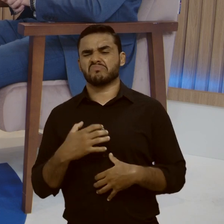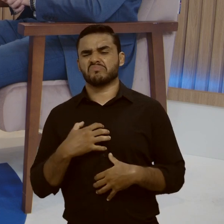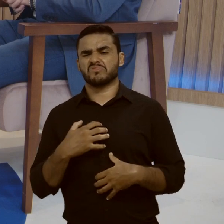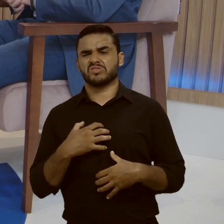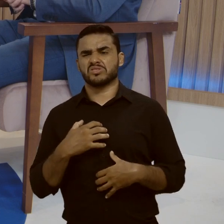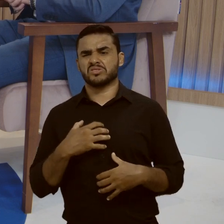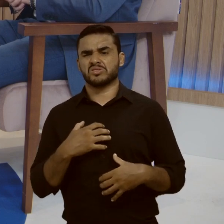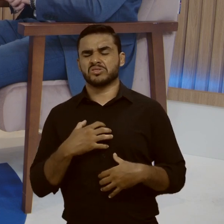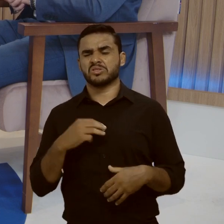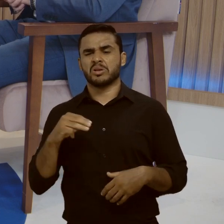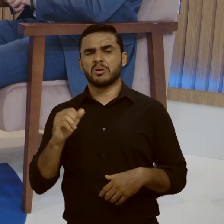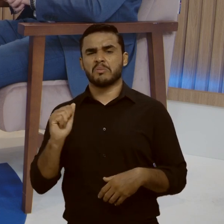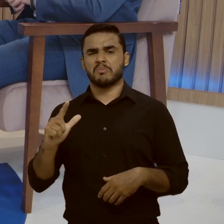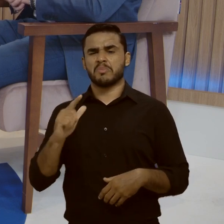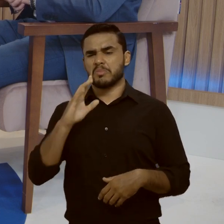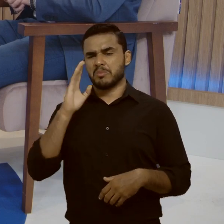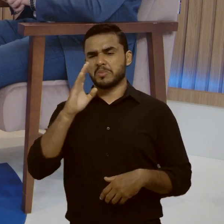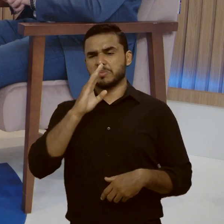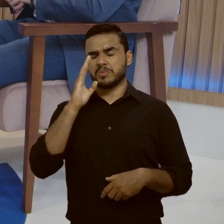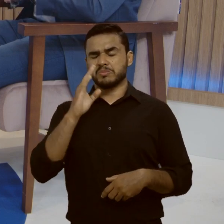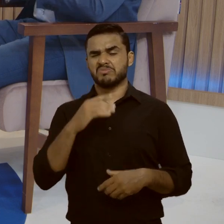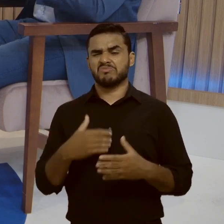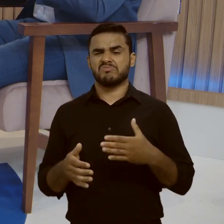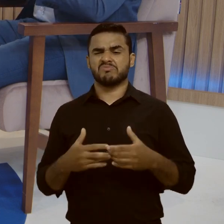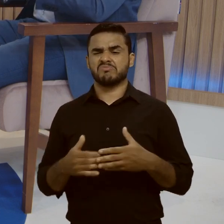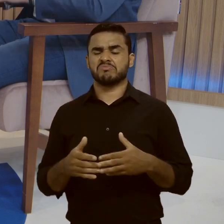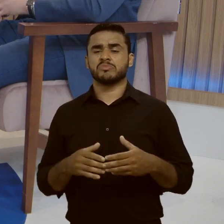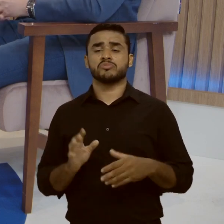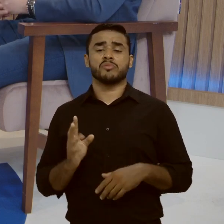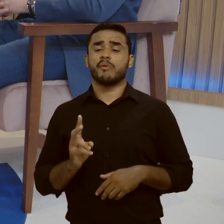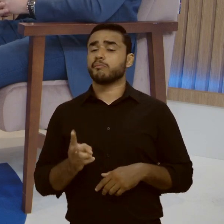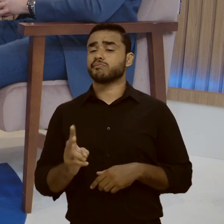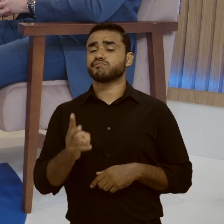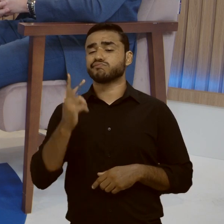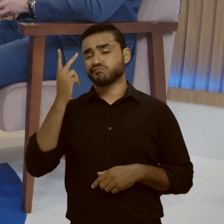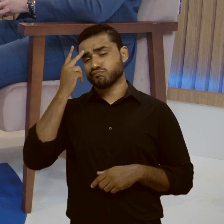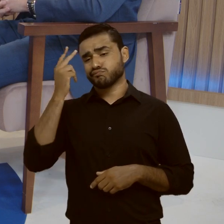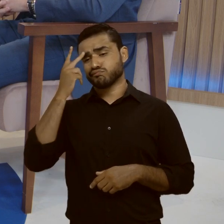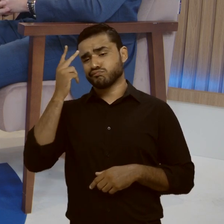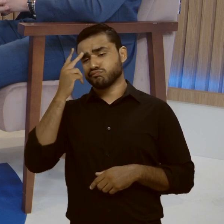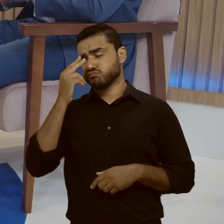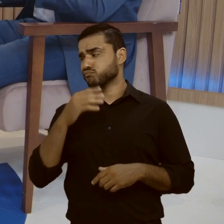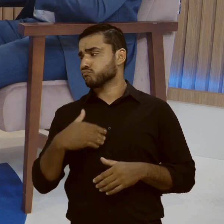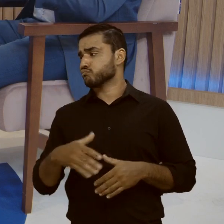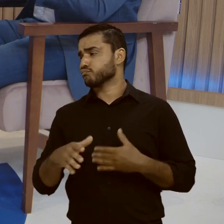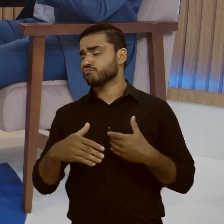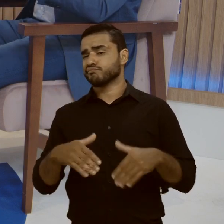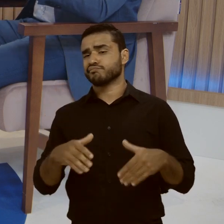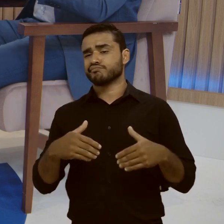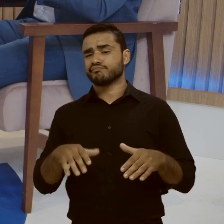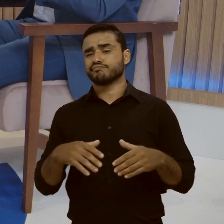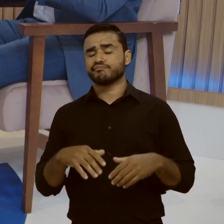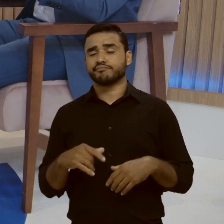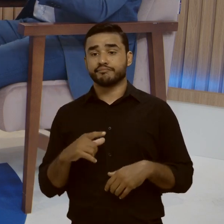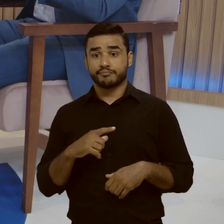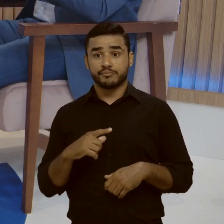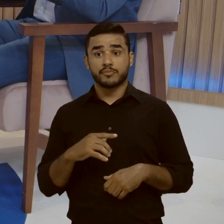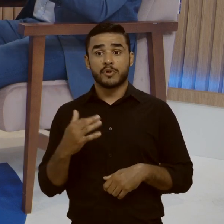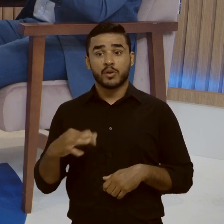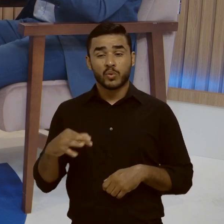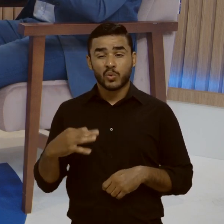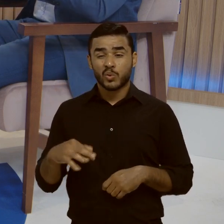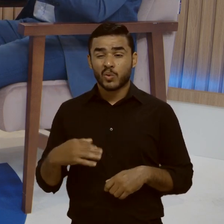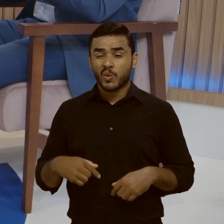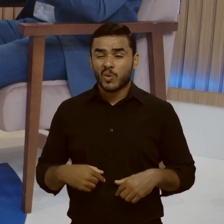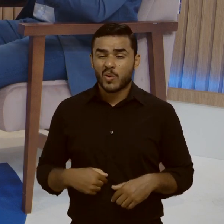que você já já convive com isso há muito tempo e vai deixando passar. Exatamente, e a dor, essa dor epigástrica, ela é uma